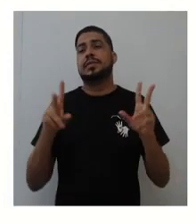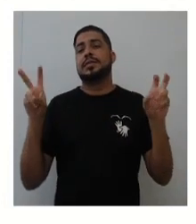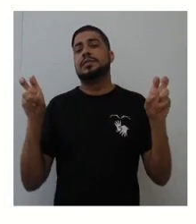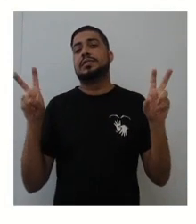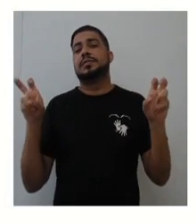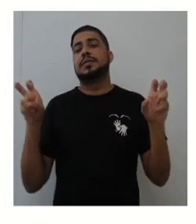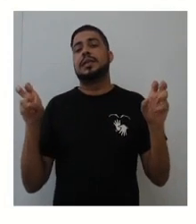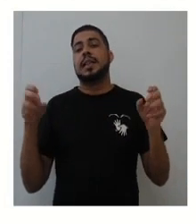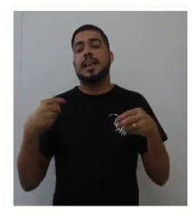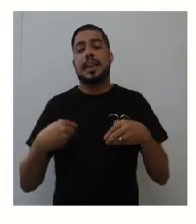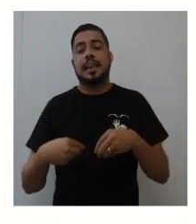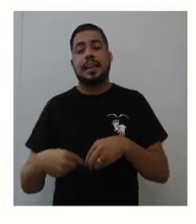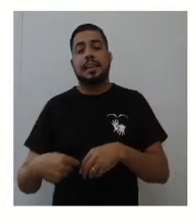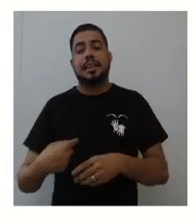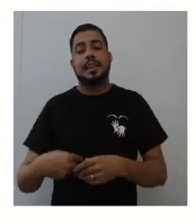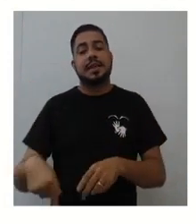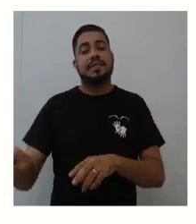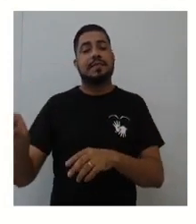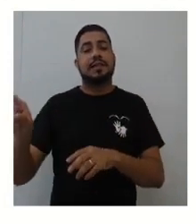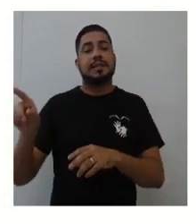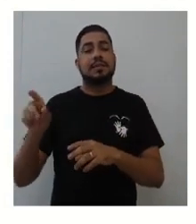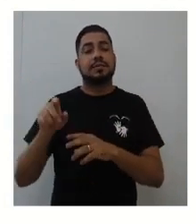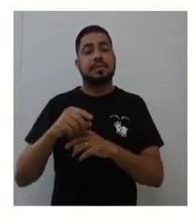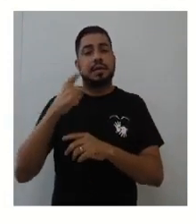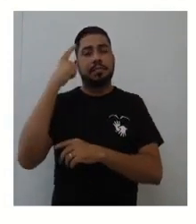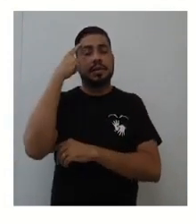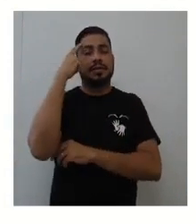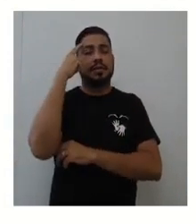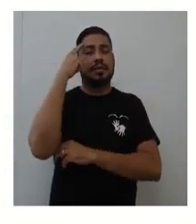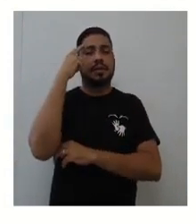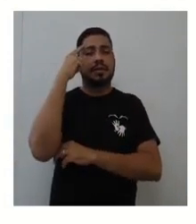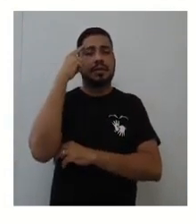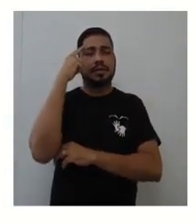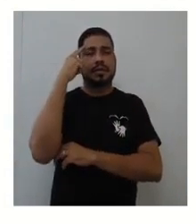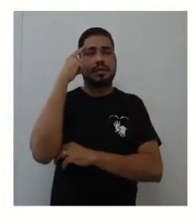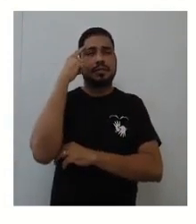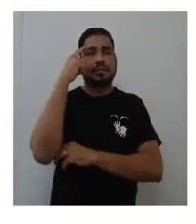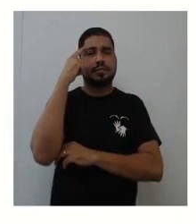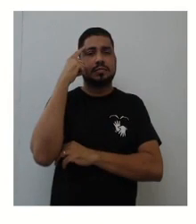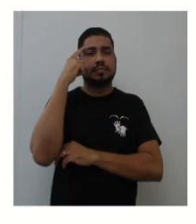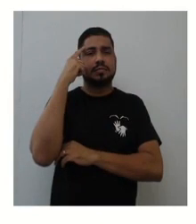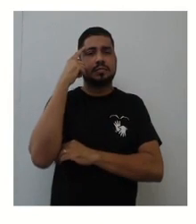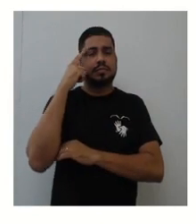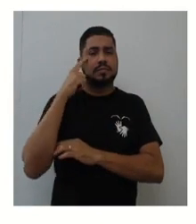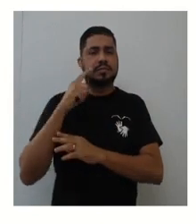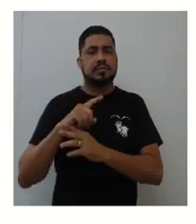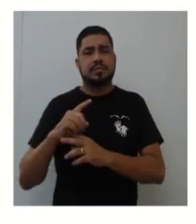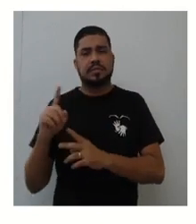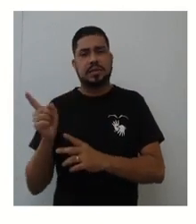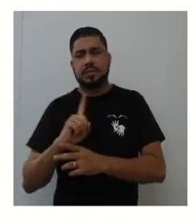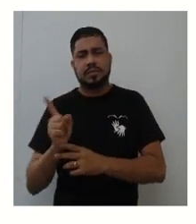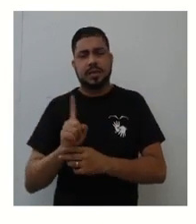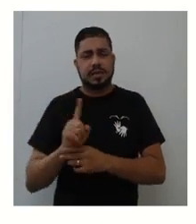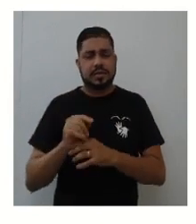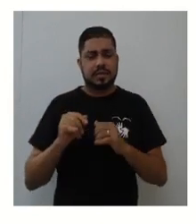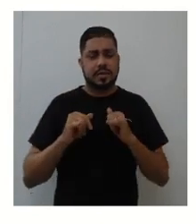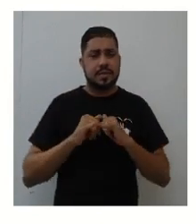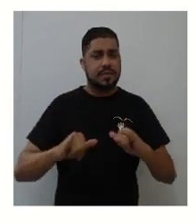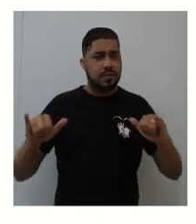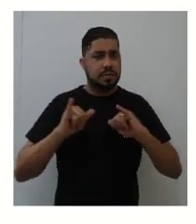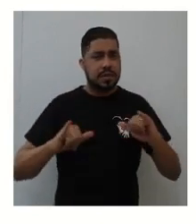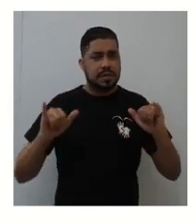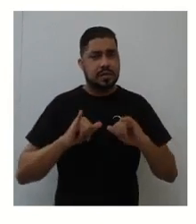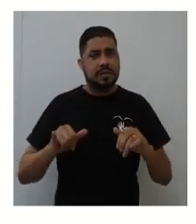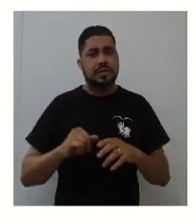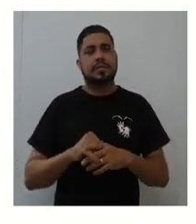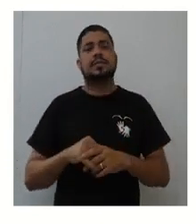expressão levado a pensar. Ou seja, não é a informação explícita